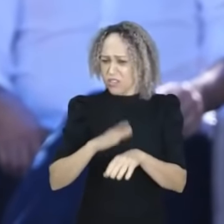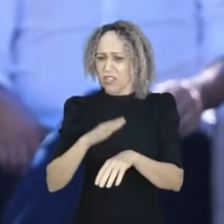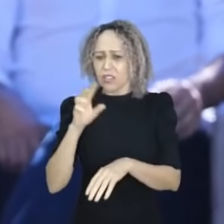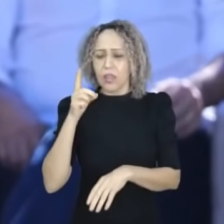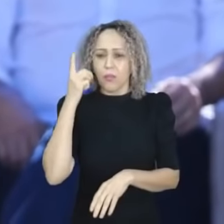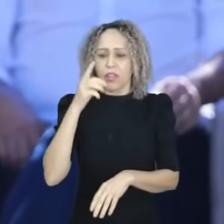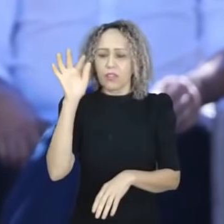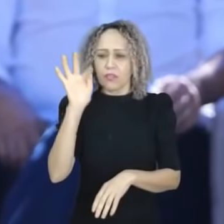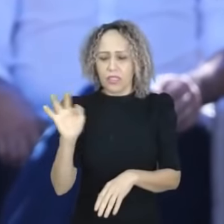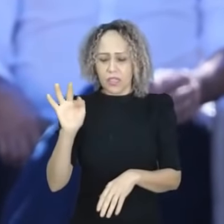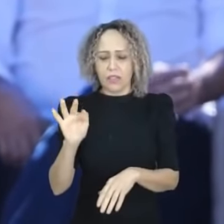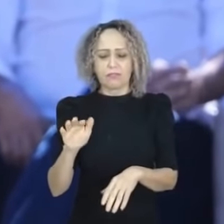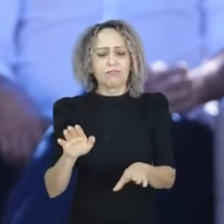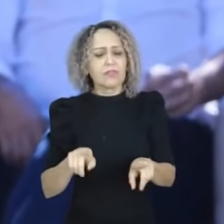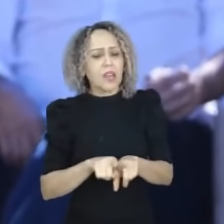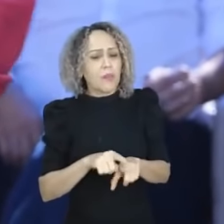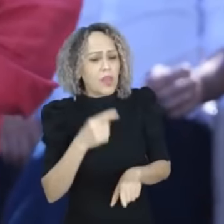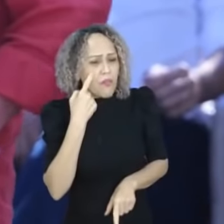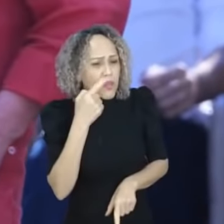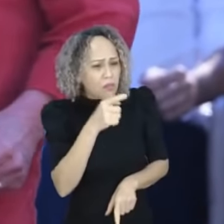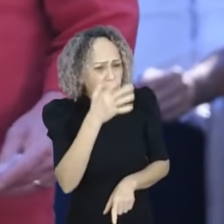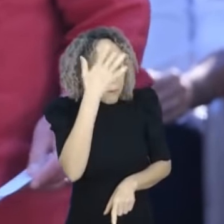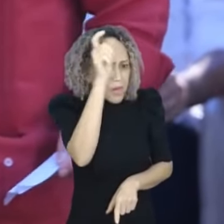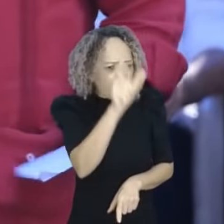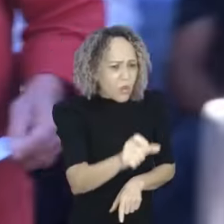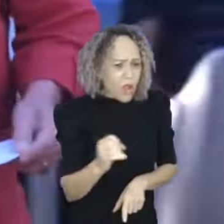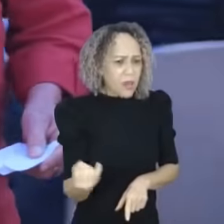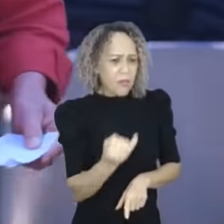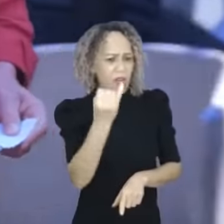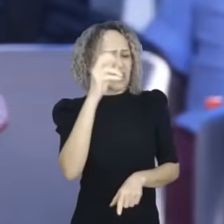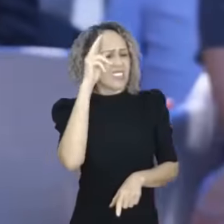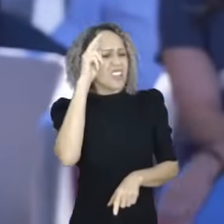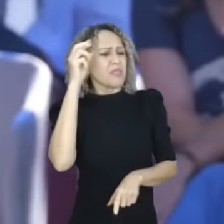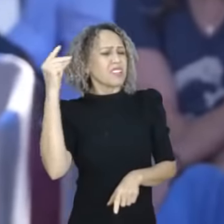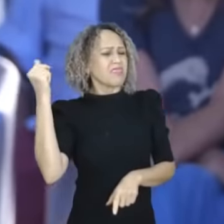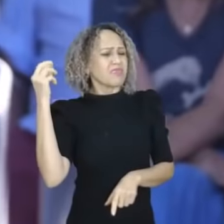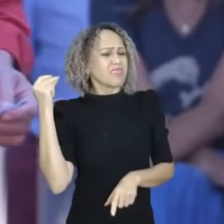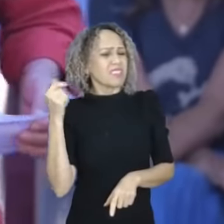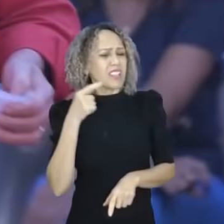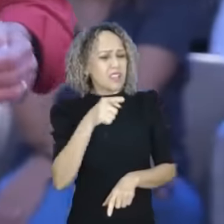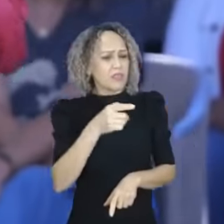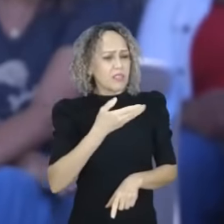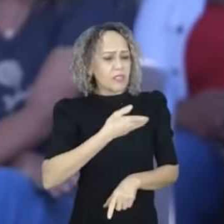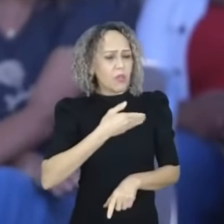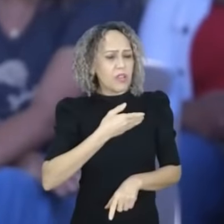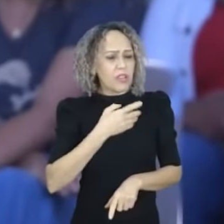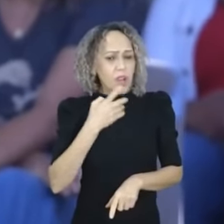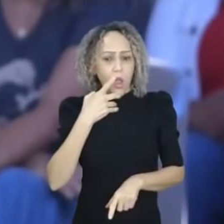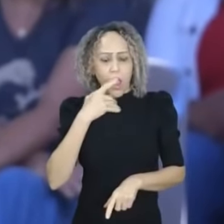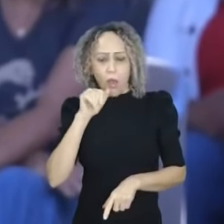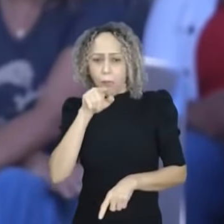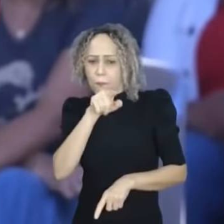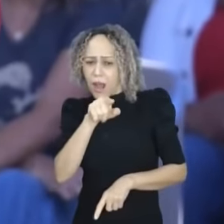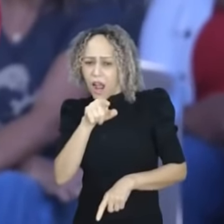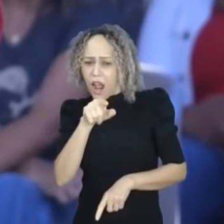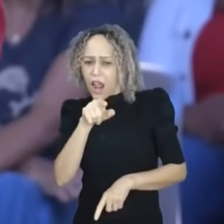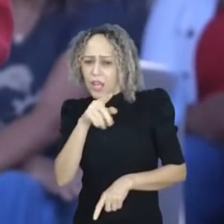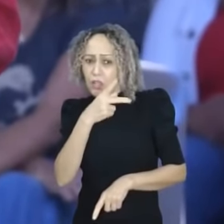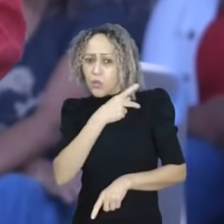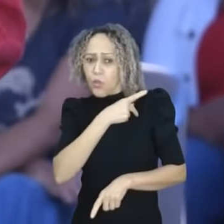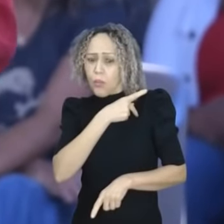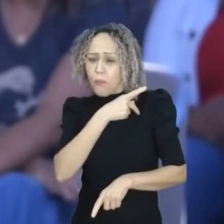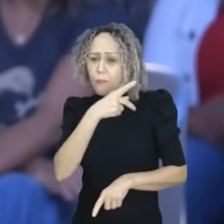lembrei há muito tempo, nosso companheiro, que é o pai do atual presidente do Corinthians, é